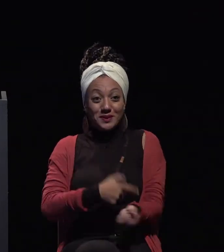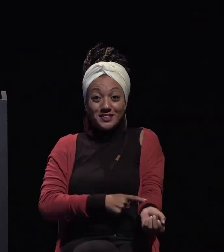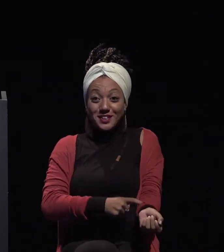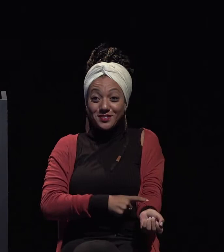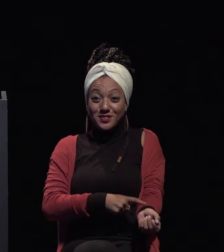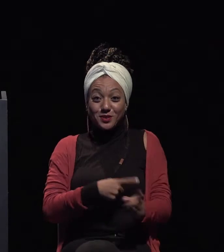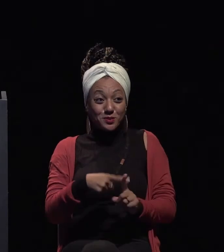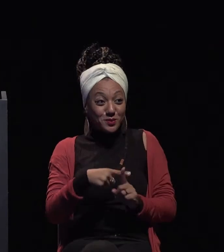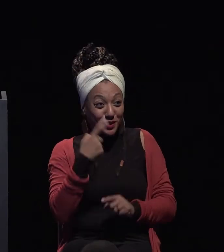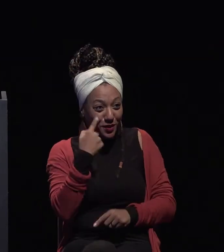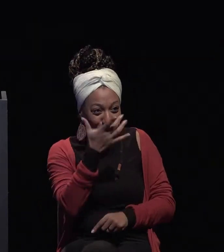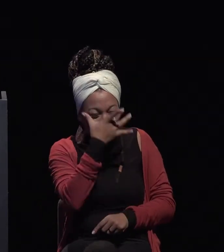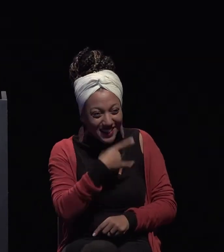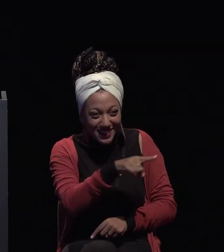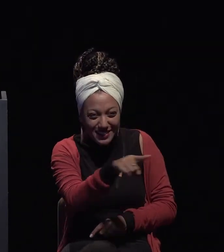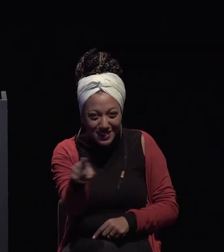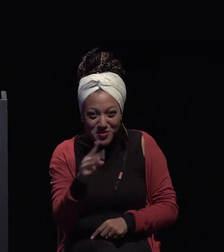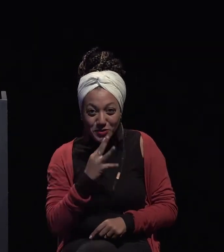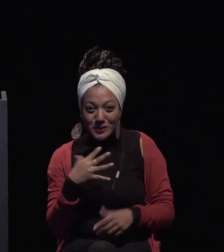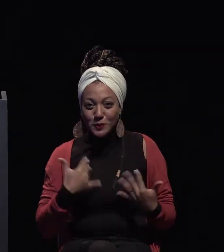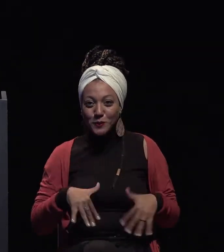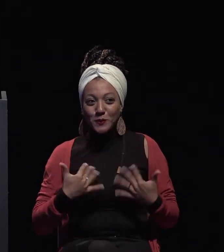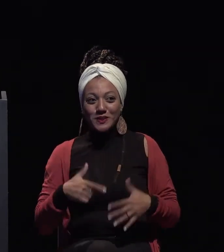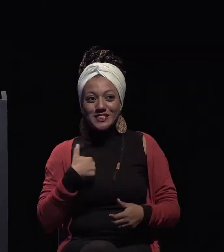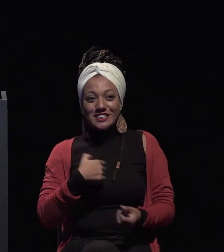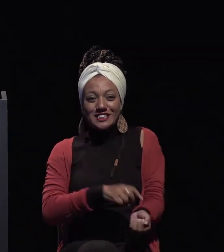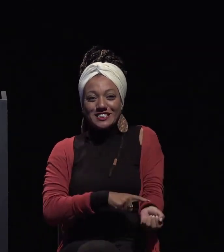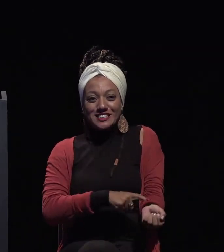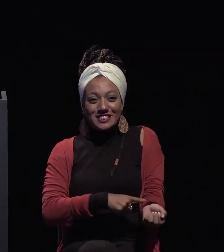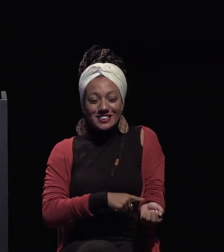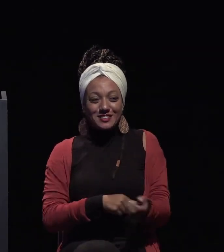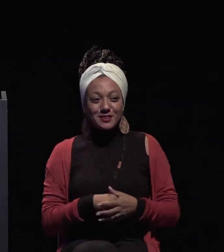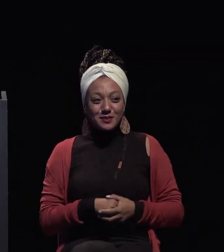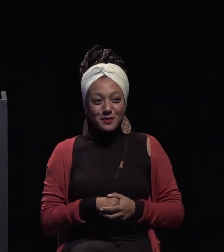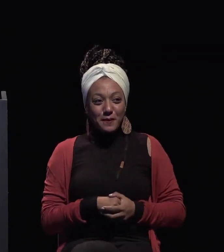agora, que eu vi alguns rostinhos conhecidos, inclusive.